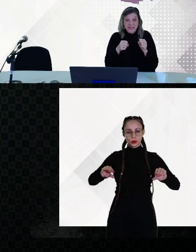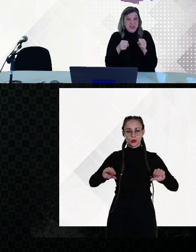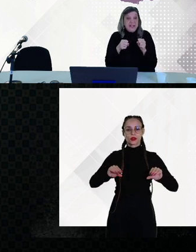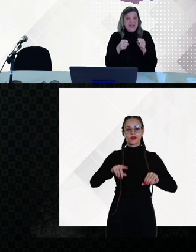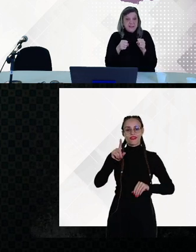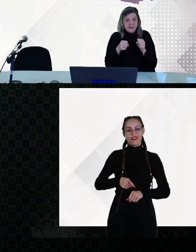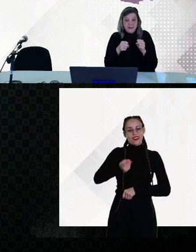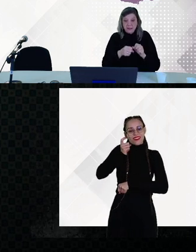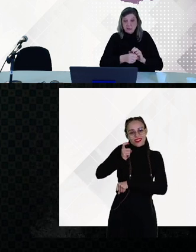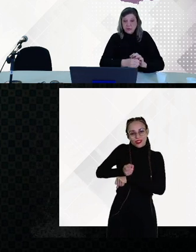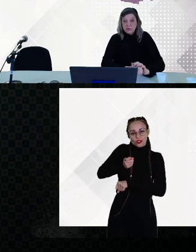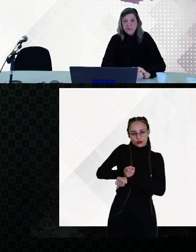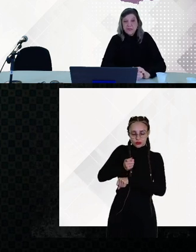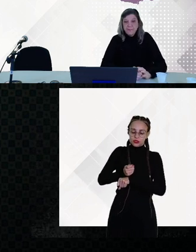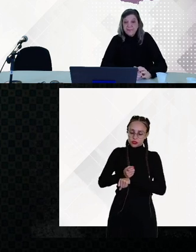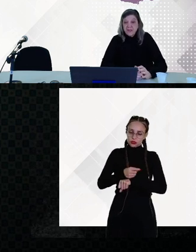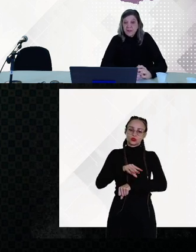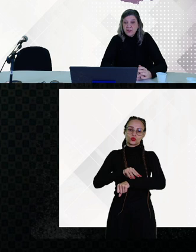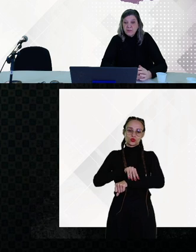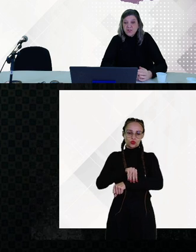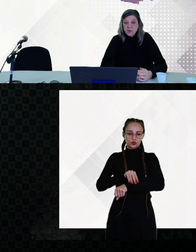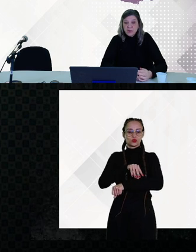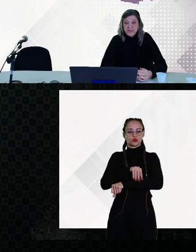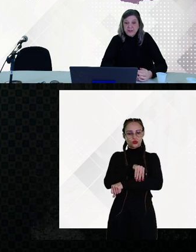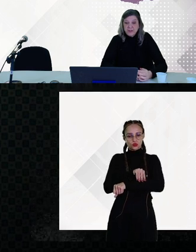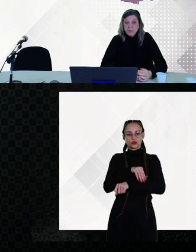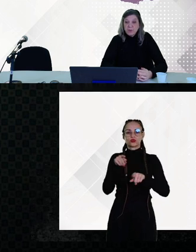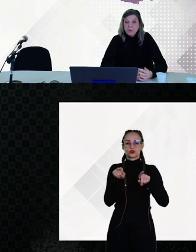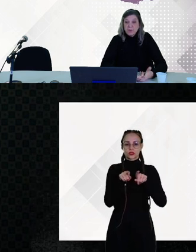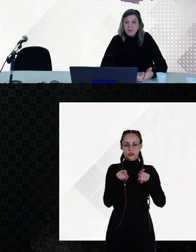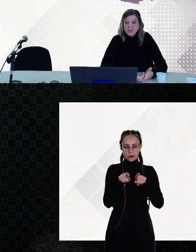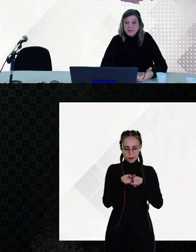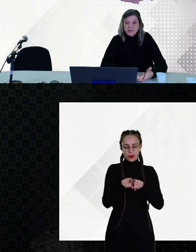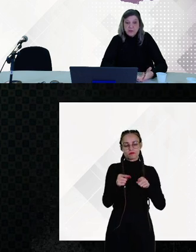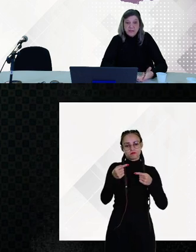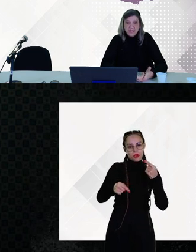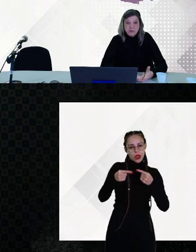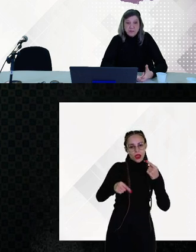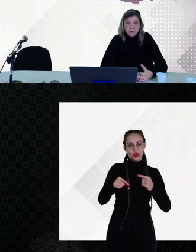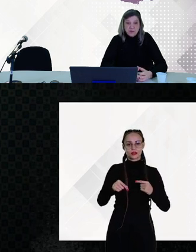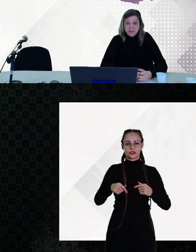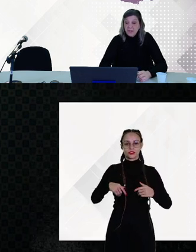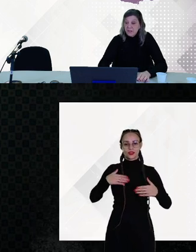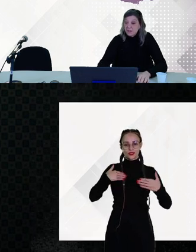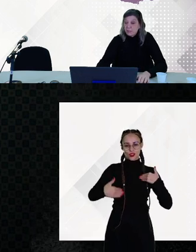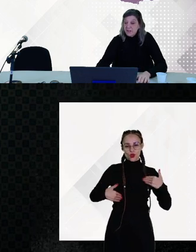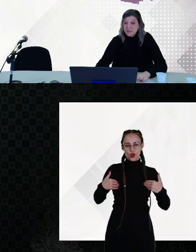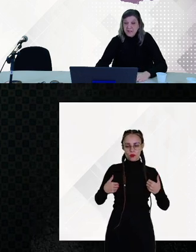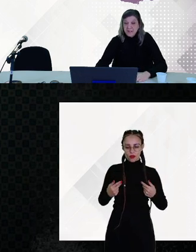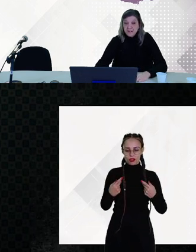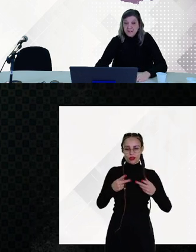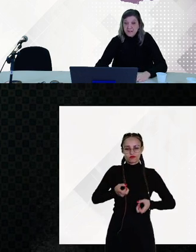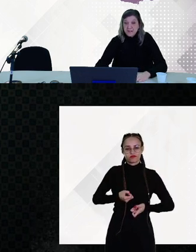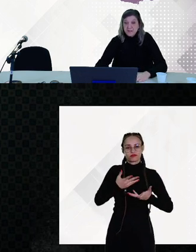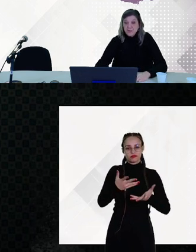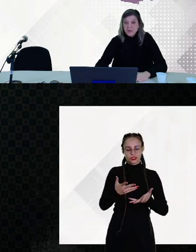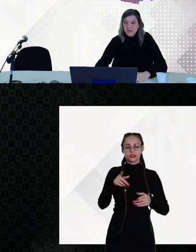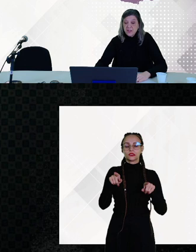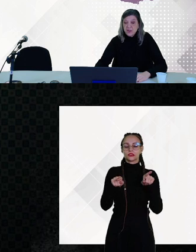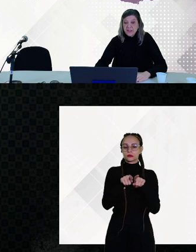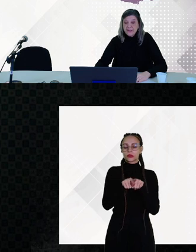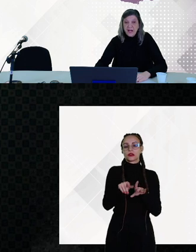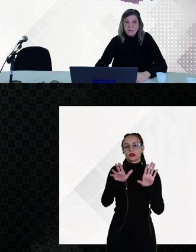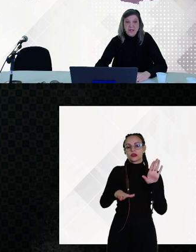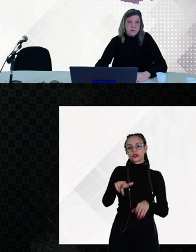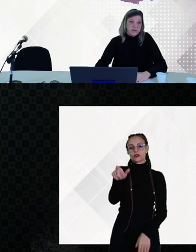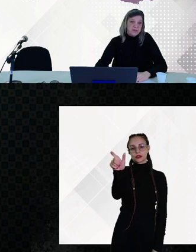que é uma rigidez desses músculos, tá? E uma distonia, então, contração involuntária dos membros. Então, muitas vezes, esse